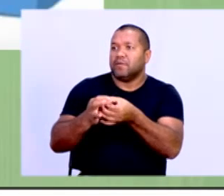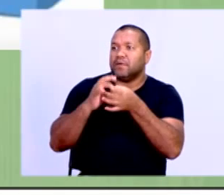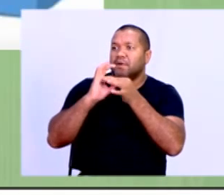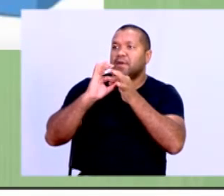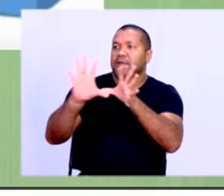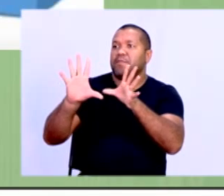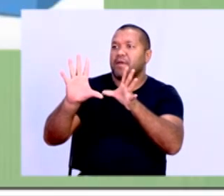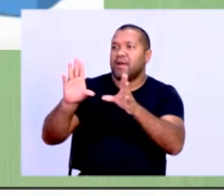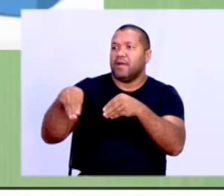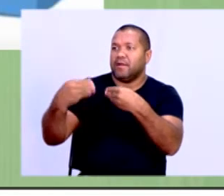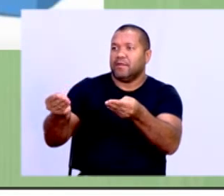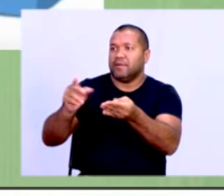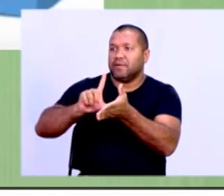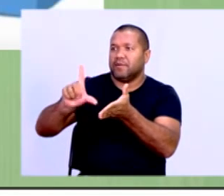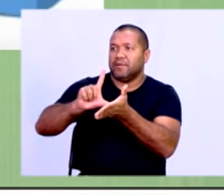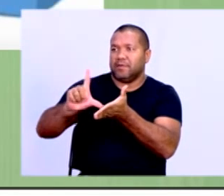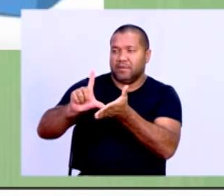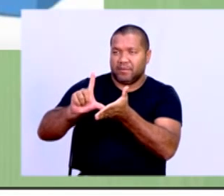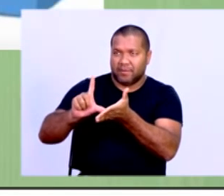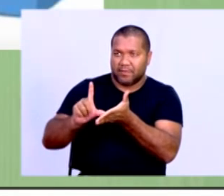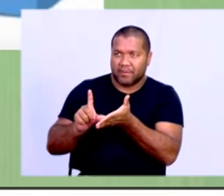aqui a lista com as prioridades